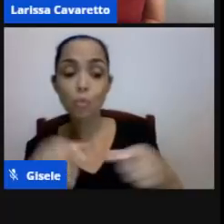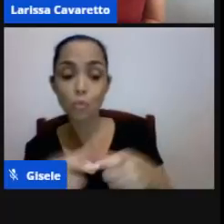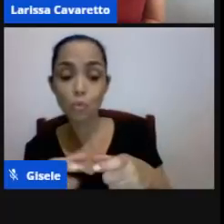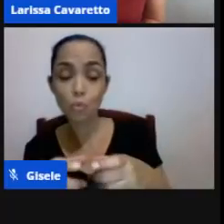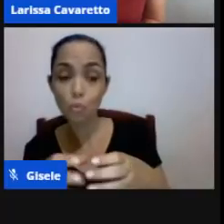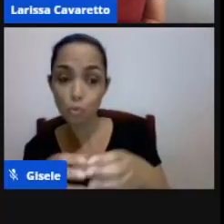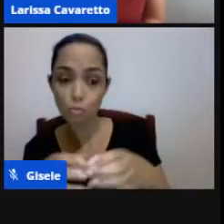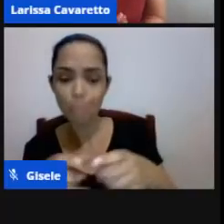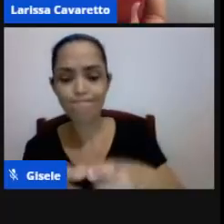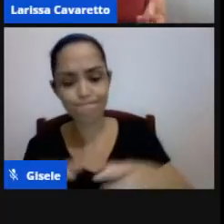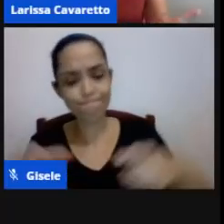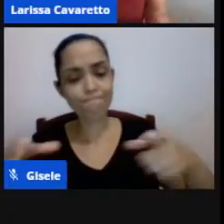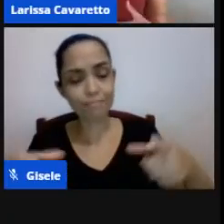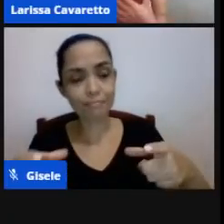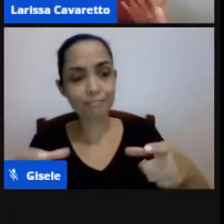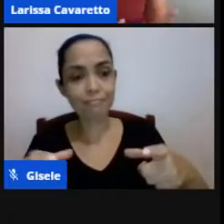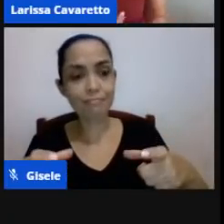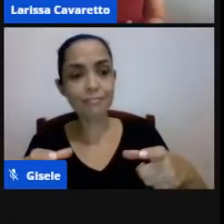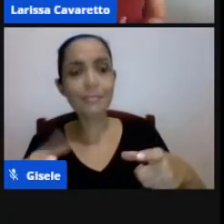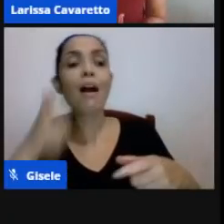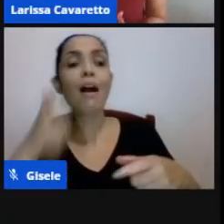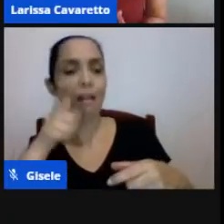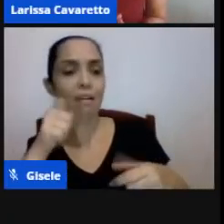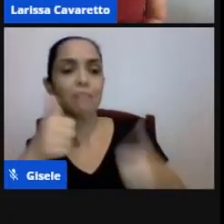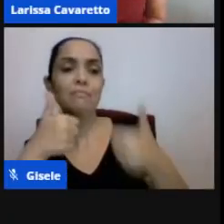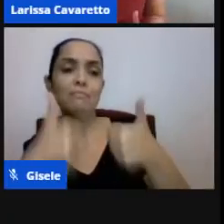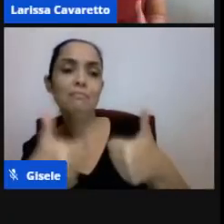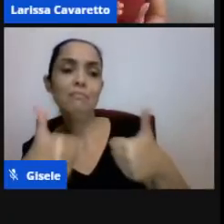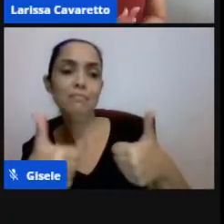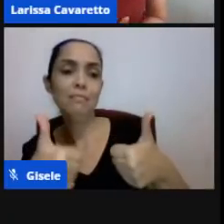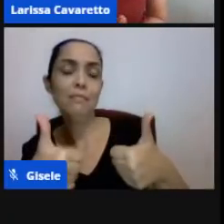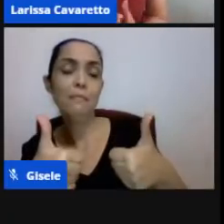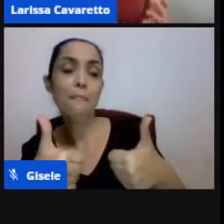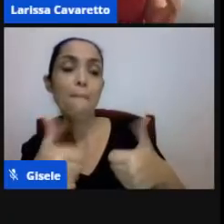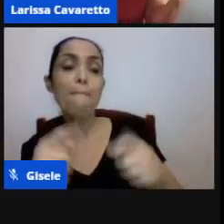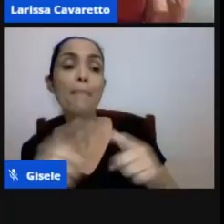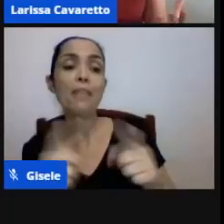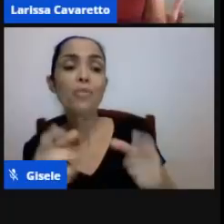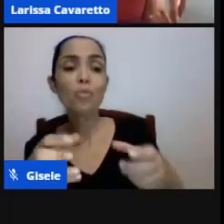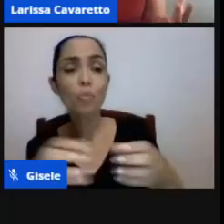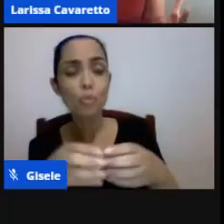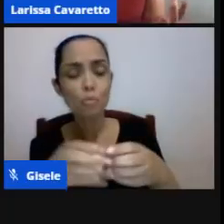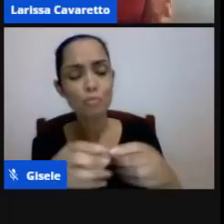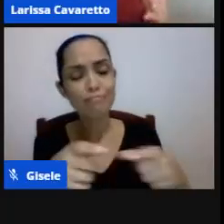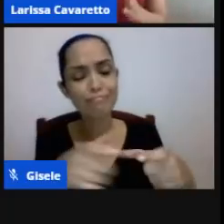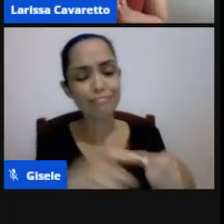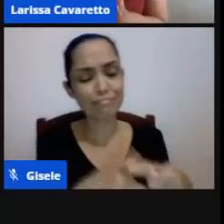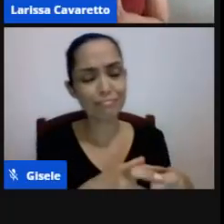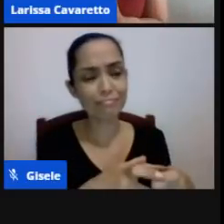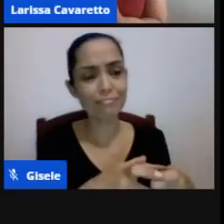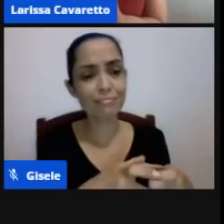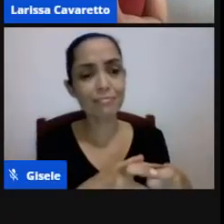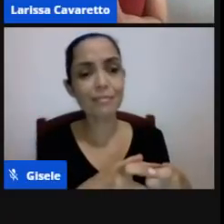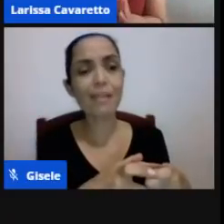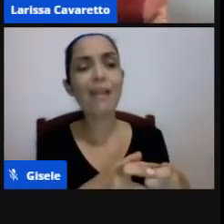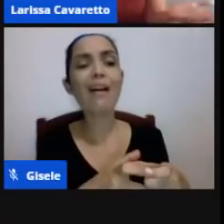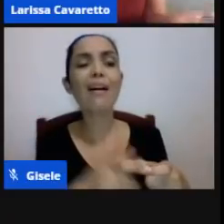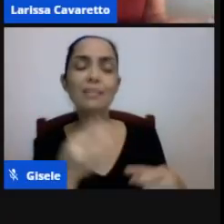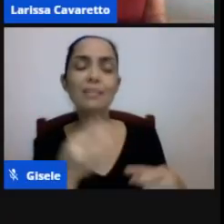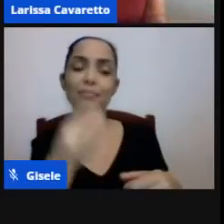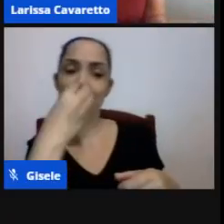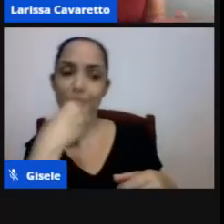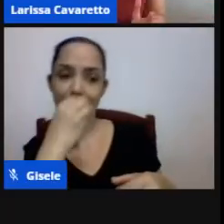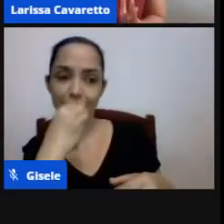de pegar a doença. Provavelmente ela vai desenvolver a forma mais leve, mas ela ali de forma isolada não fica